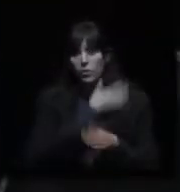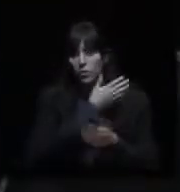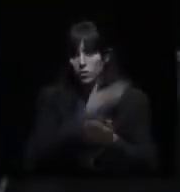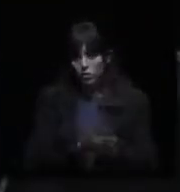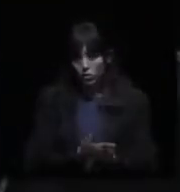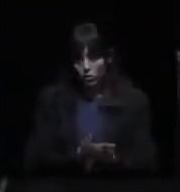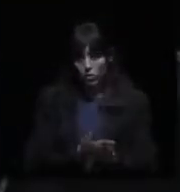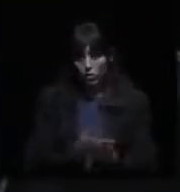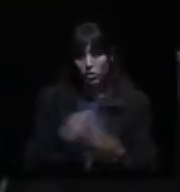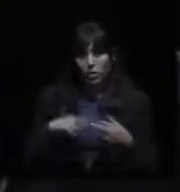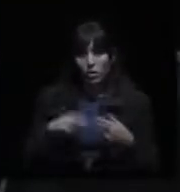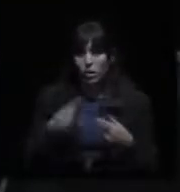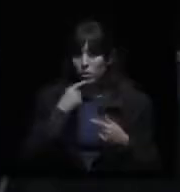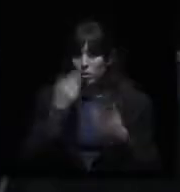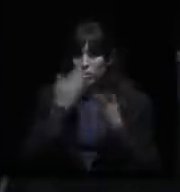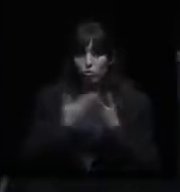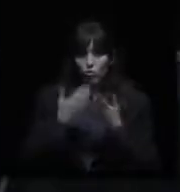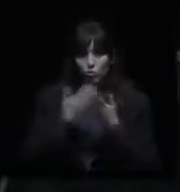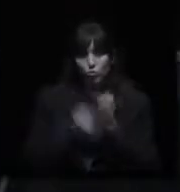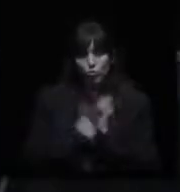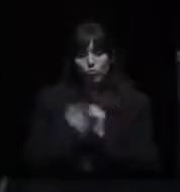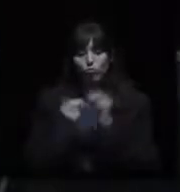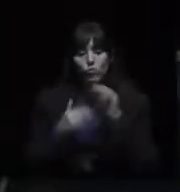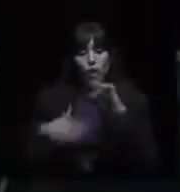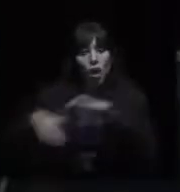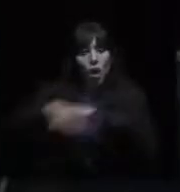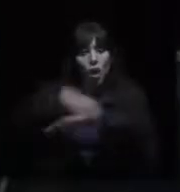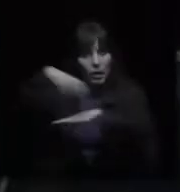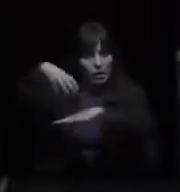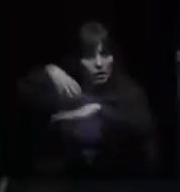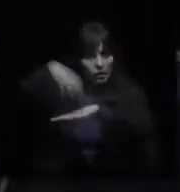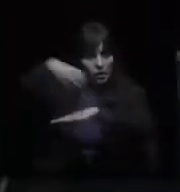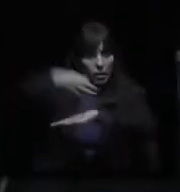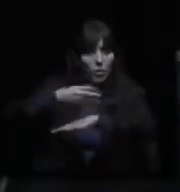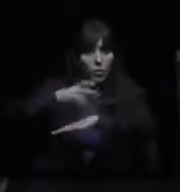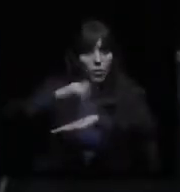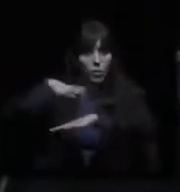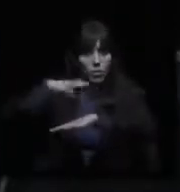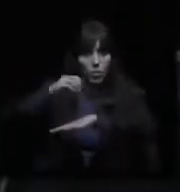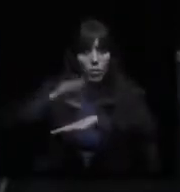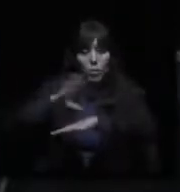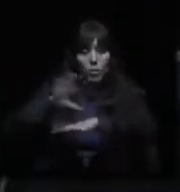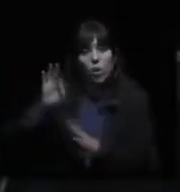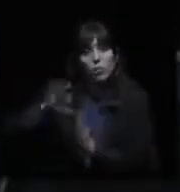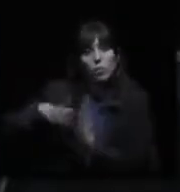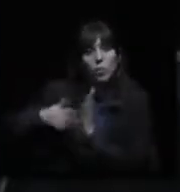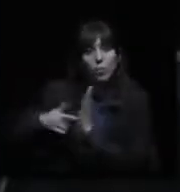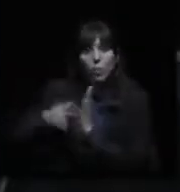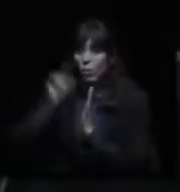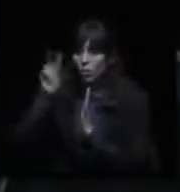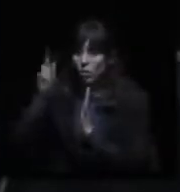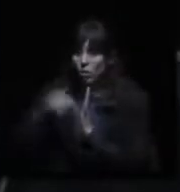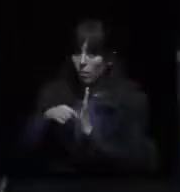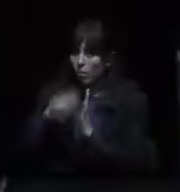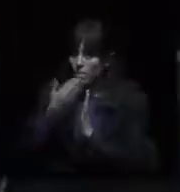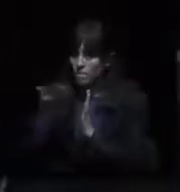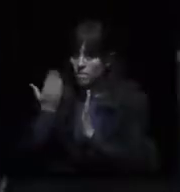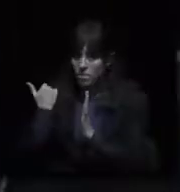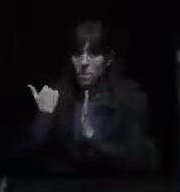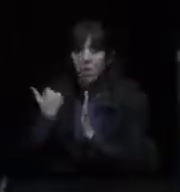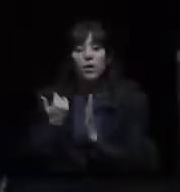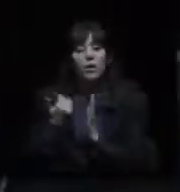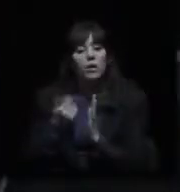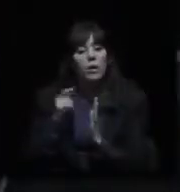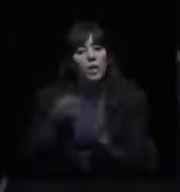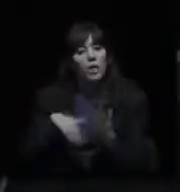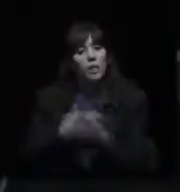refere estudos para a reabilitação do edifício panorâmico, assunto completamente omisso nas grandes opções do plano, e para a